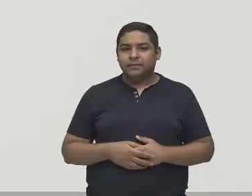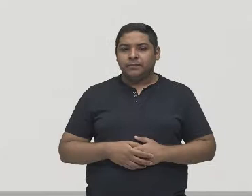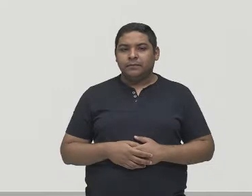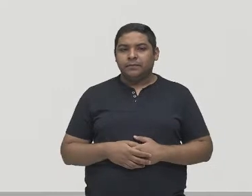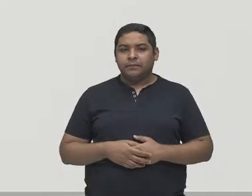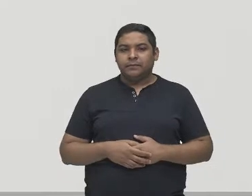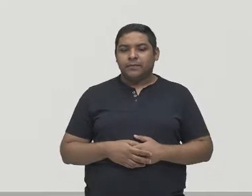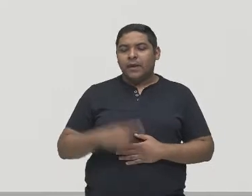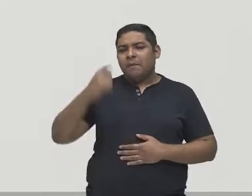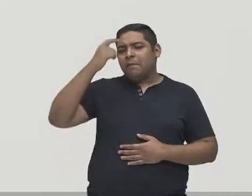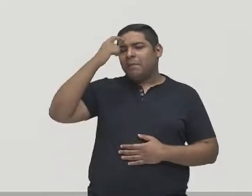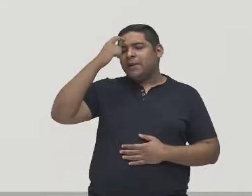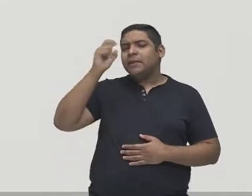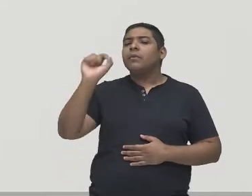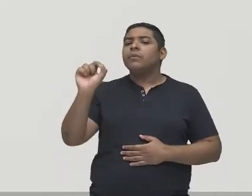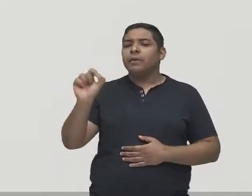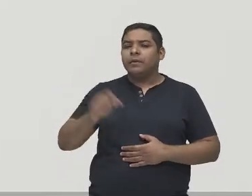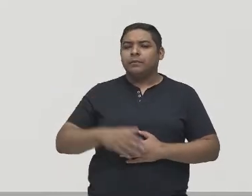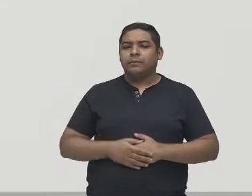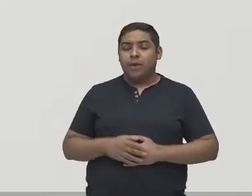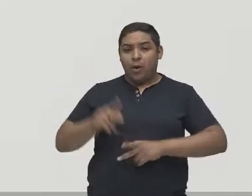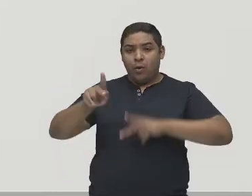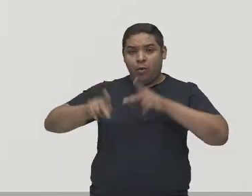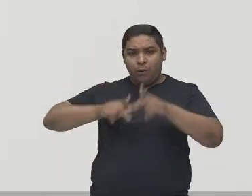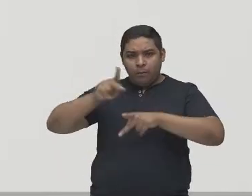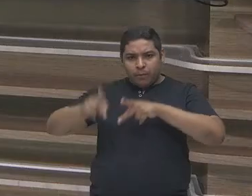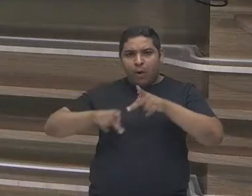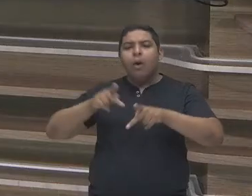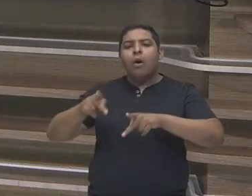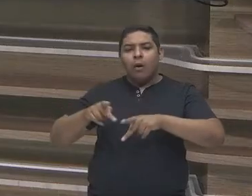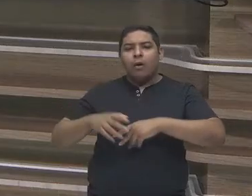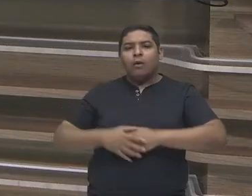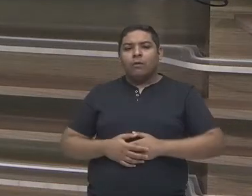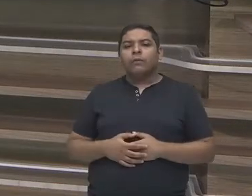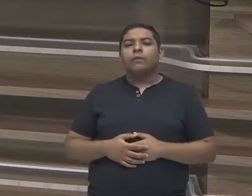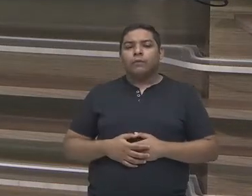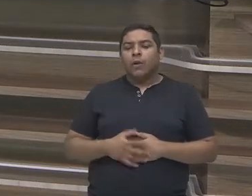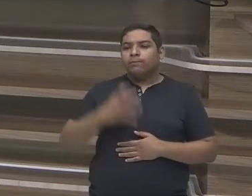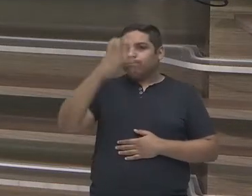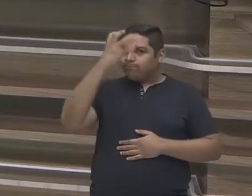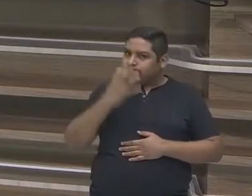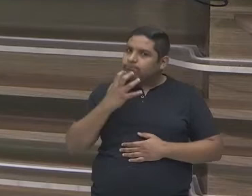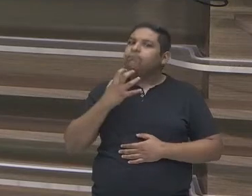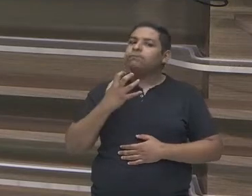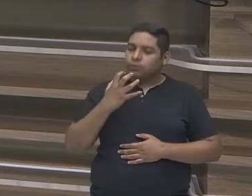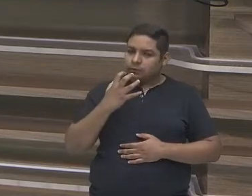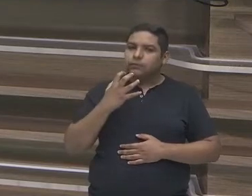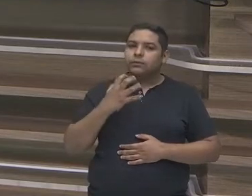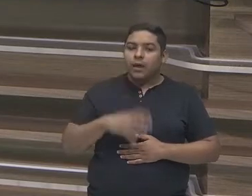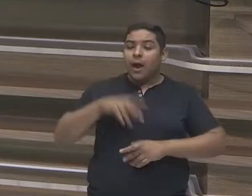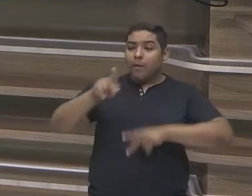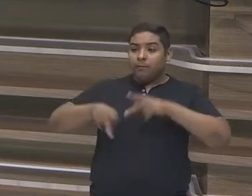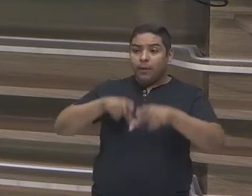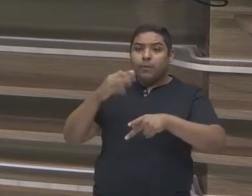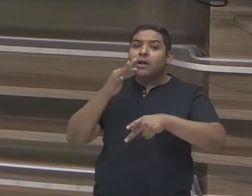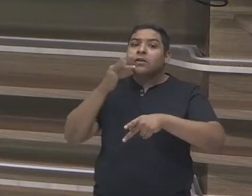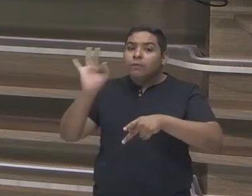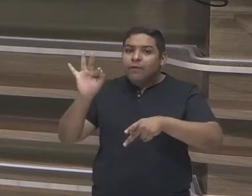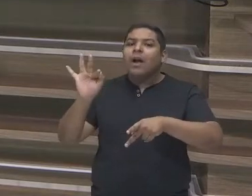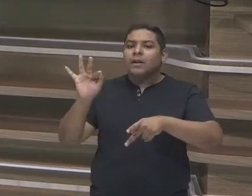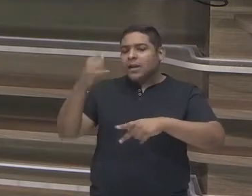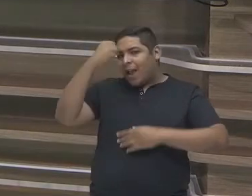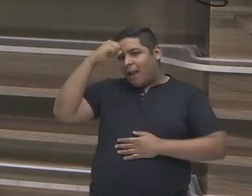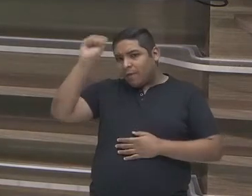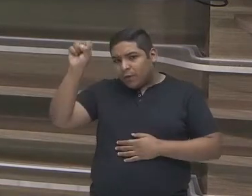pensar a seguinte coisa: o povo está levando muito a sério. Então, além da tomada da Bastilha, essa população francesa de